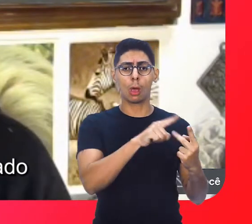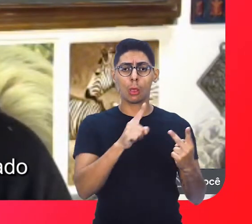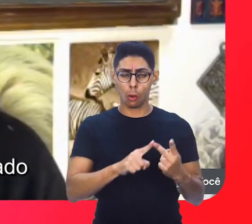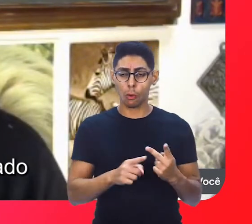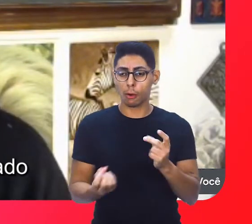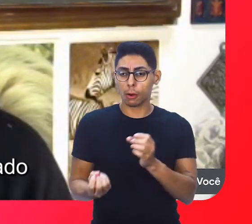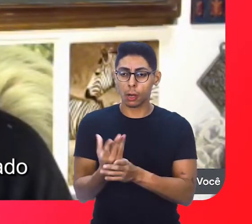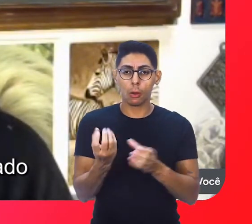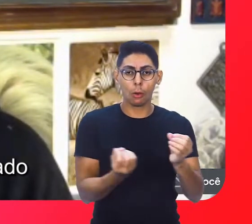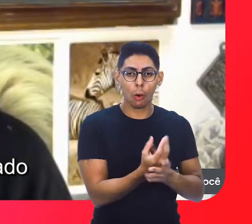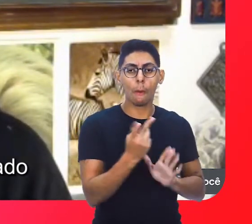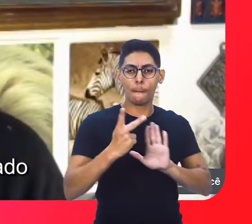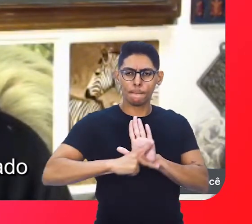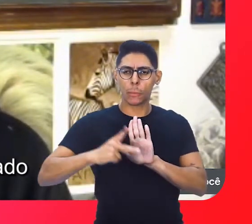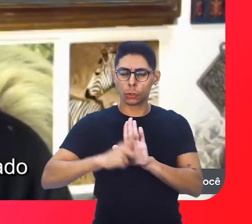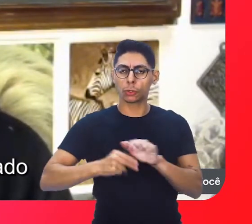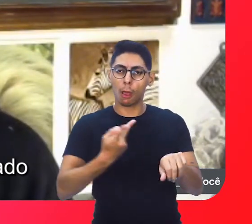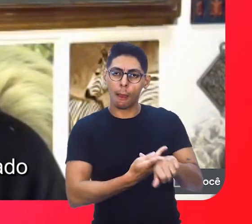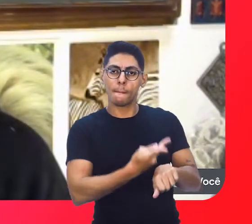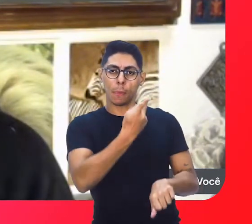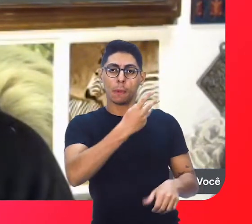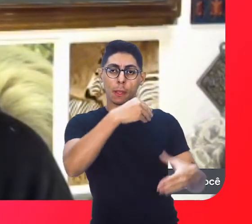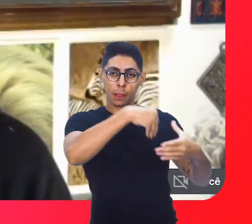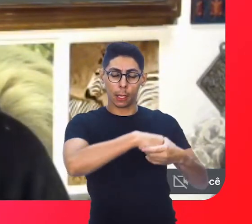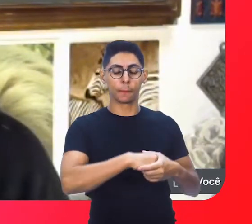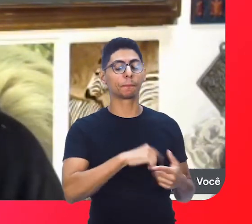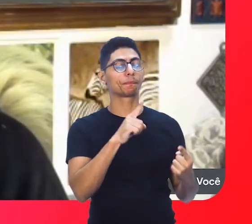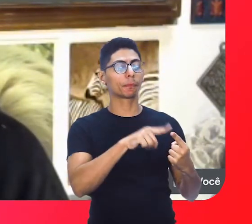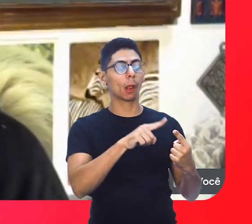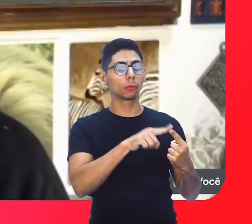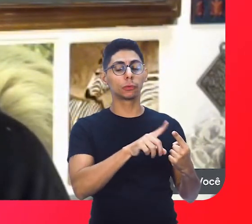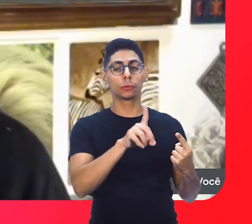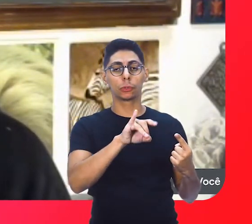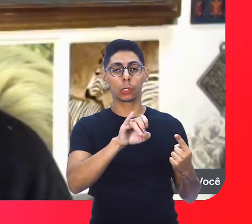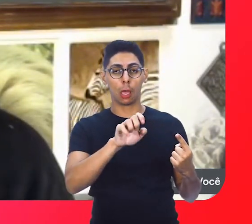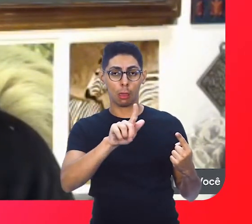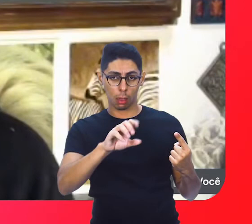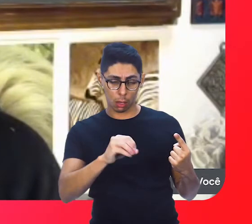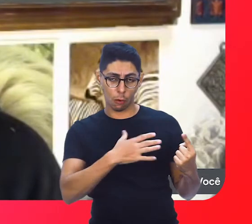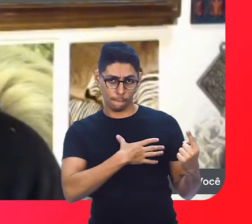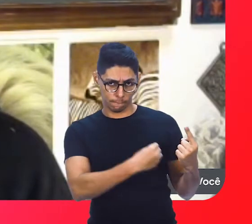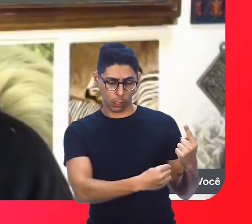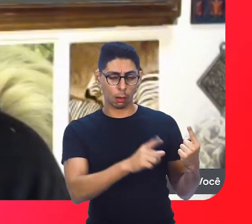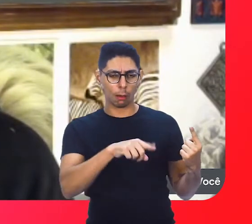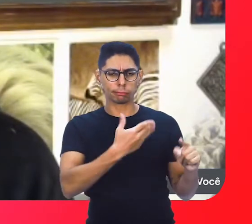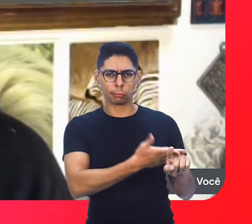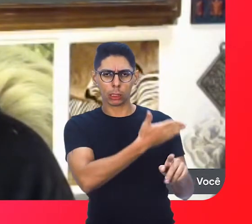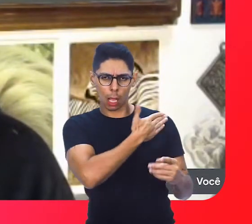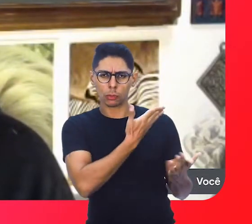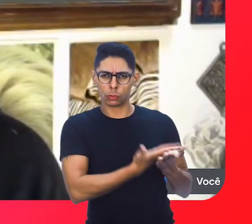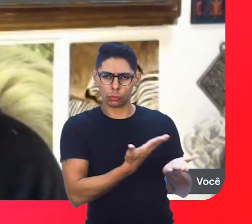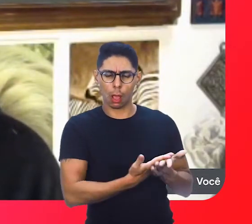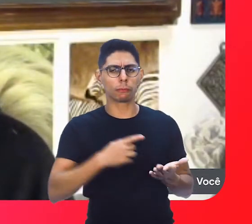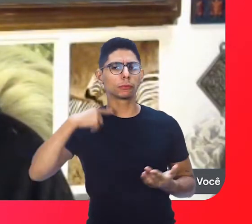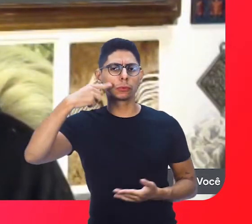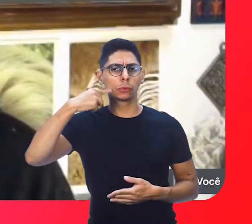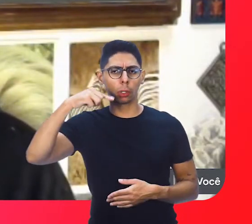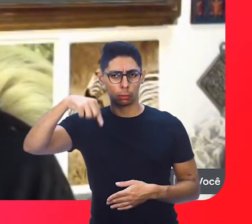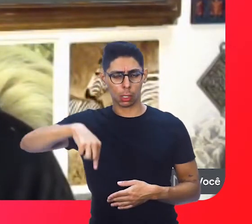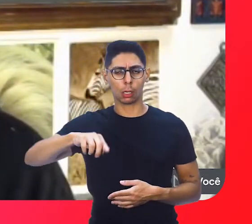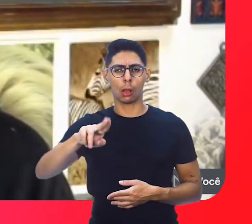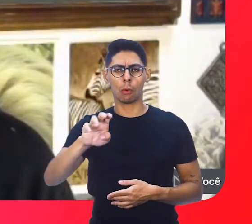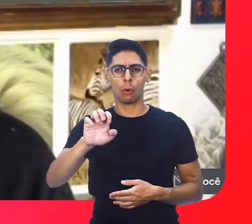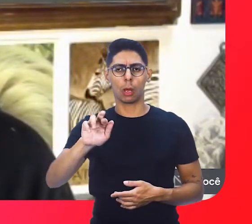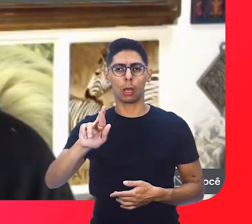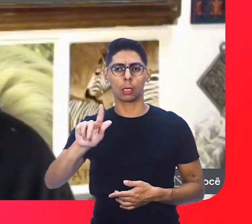projeto muito premiada na Escola de Gente. O Diego, meu filho, que na época estudava Direito aqui na UERJ,